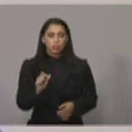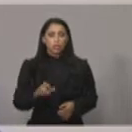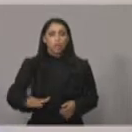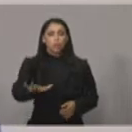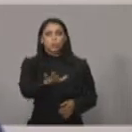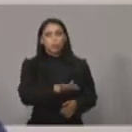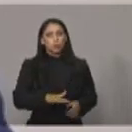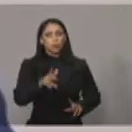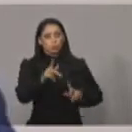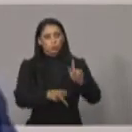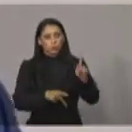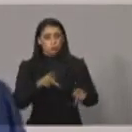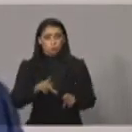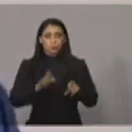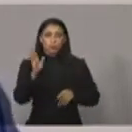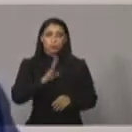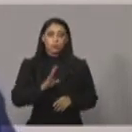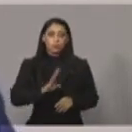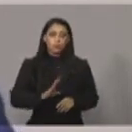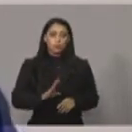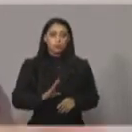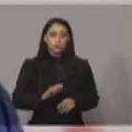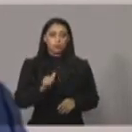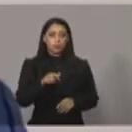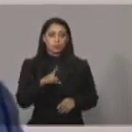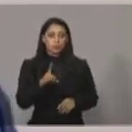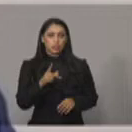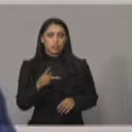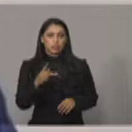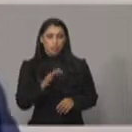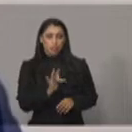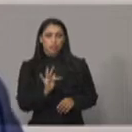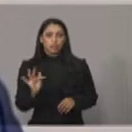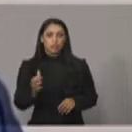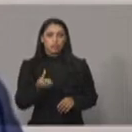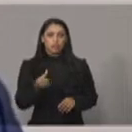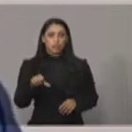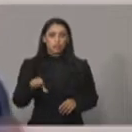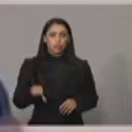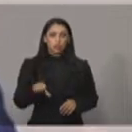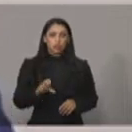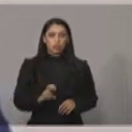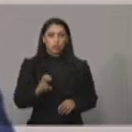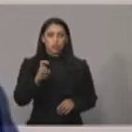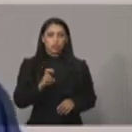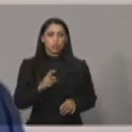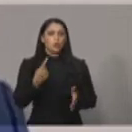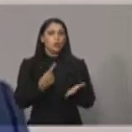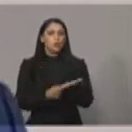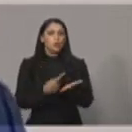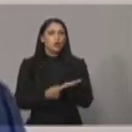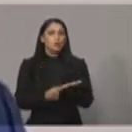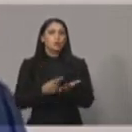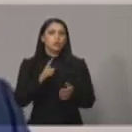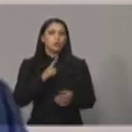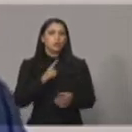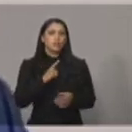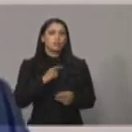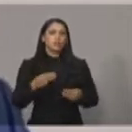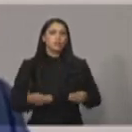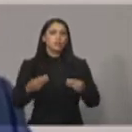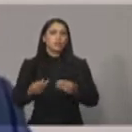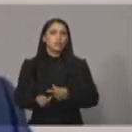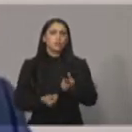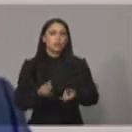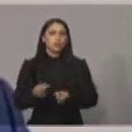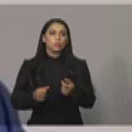população brasileira, aqui discutido na TPF 695. Ou o acordo mais recente entre o Ministério da Economia e uma associação